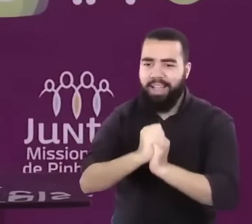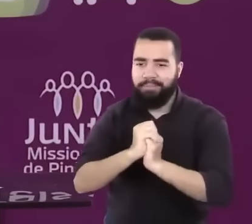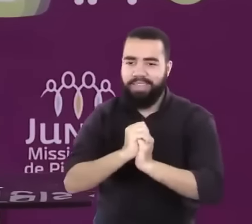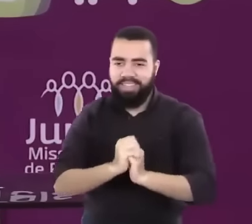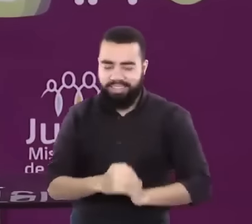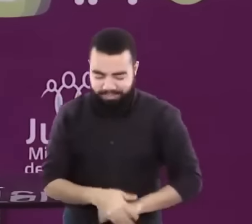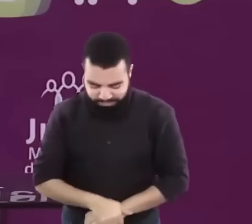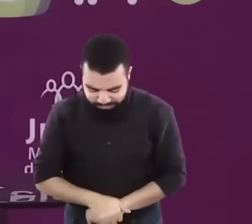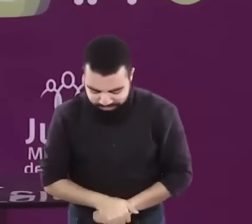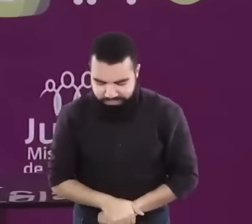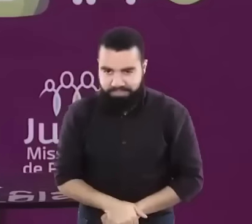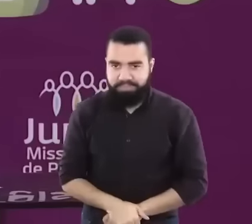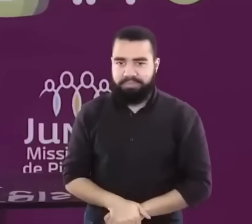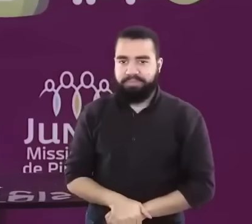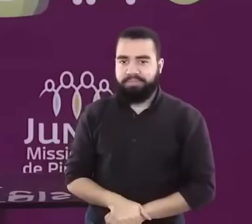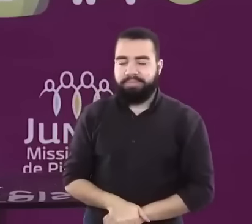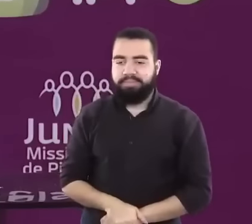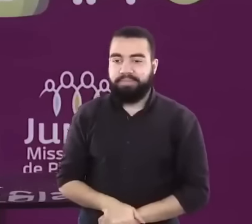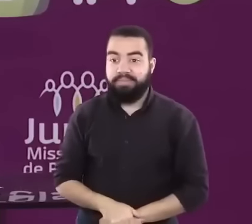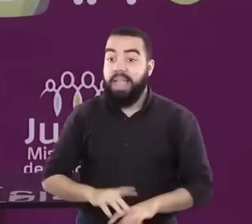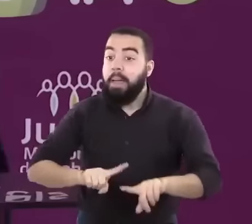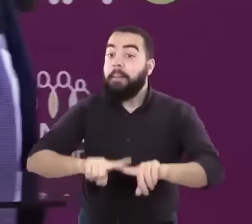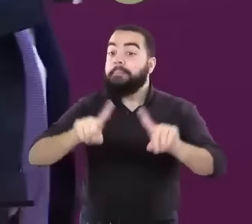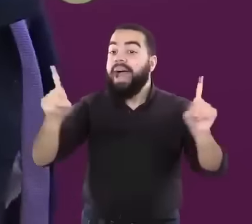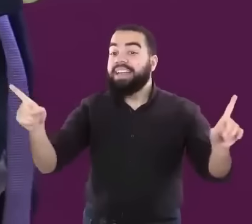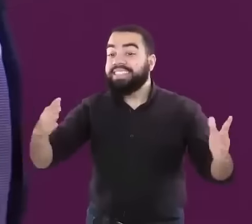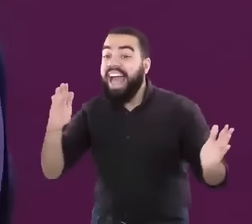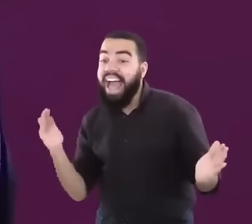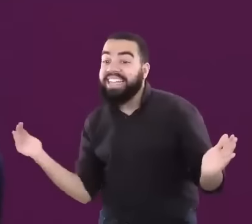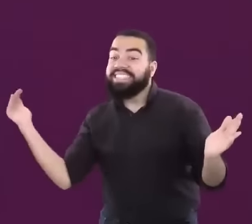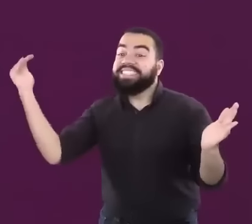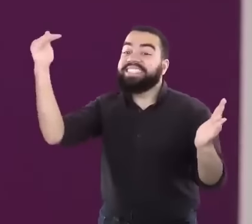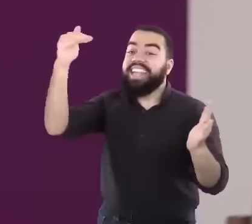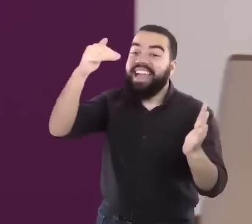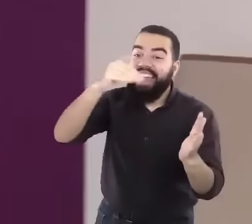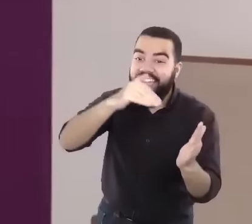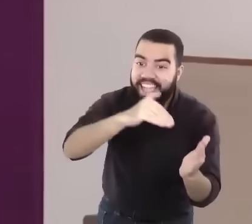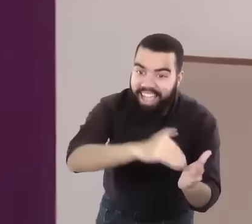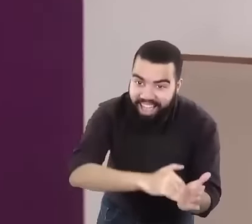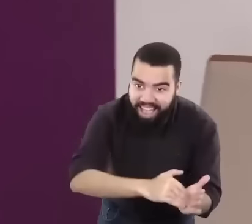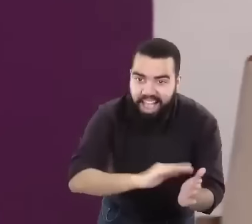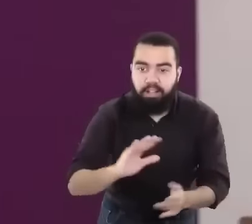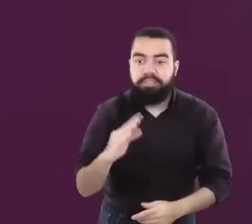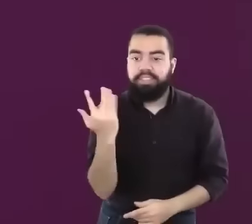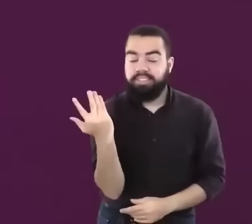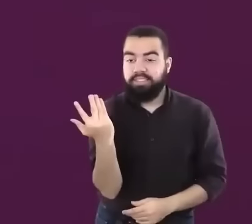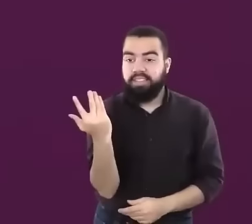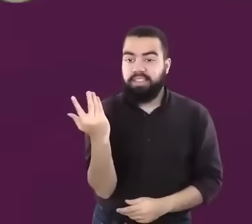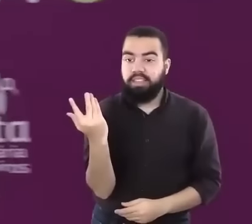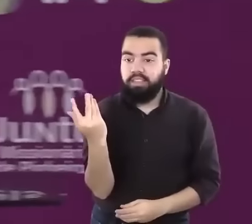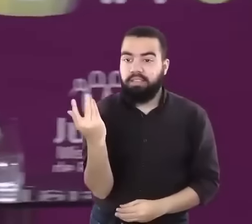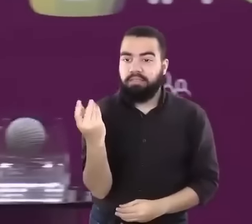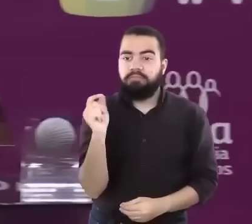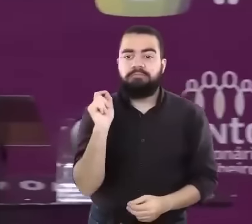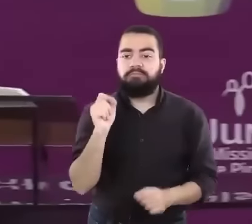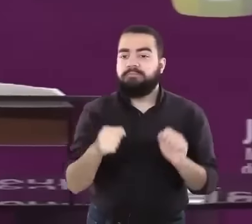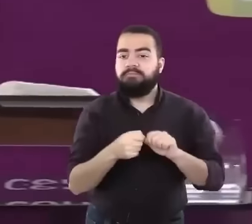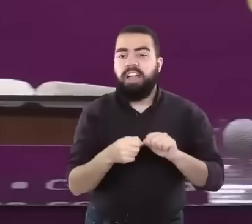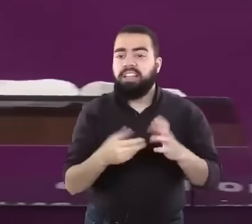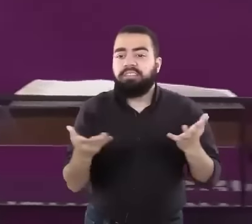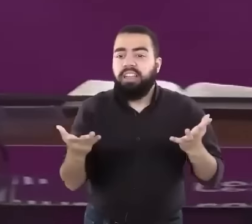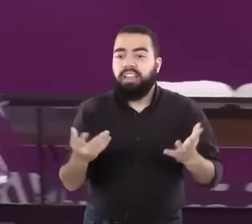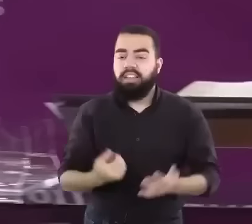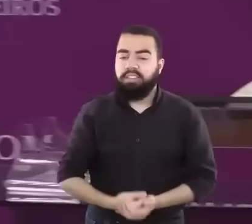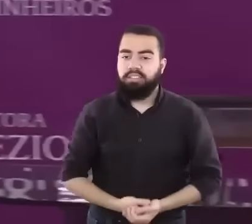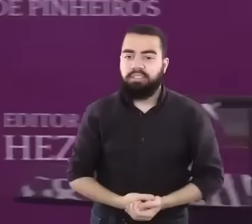amém Mas enquanto isso não acontece hein Como é que faz o desgramado